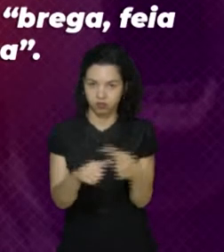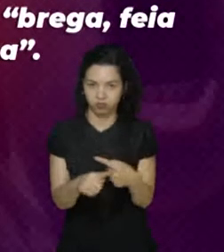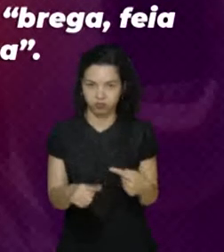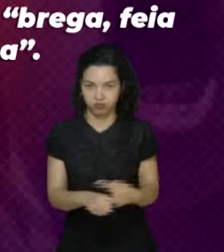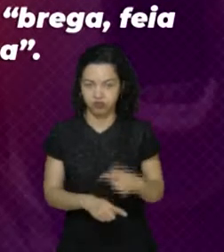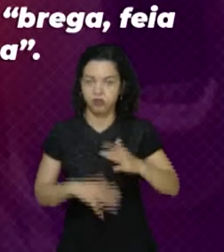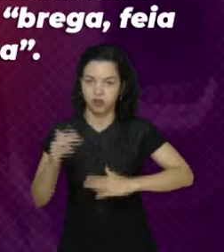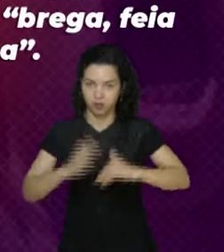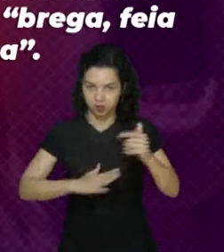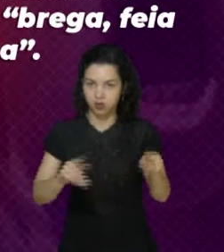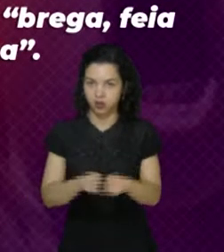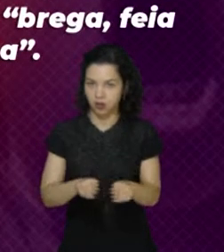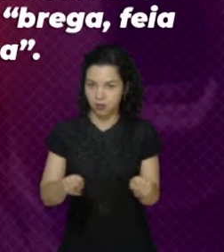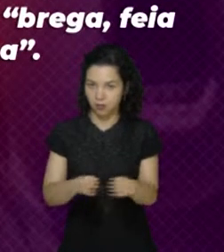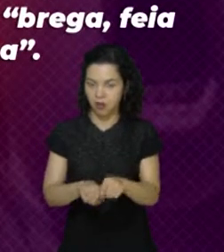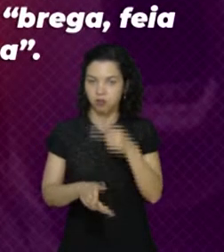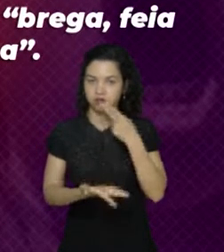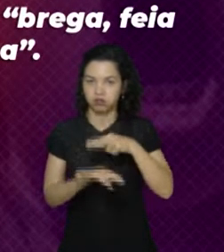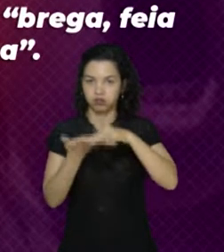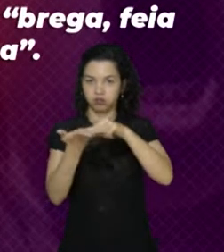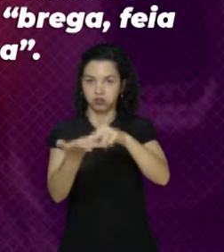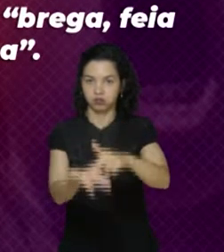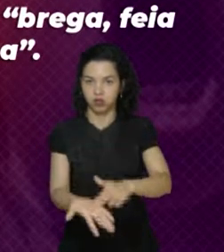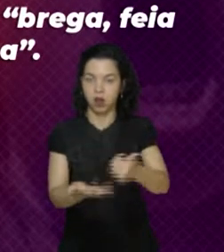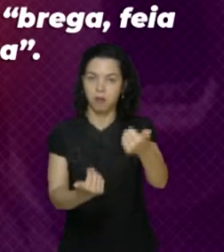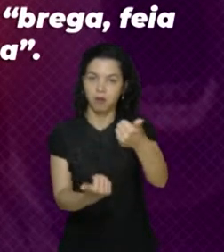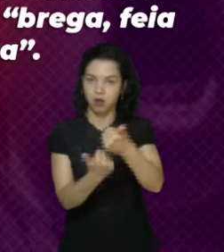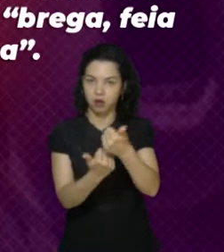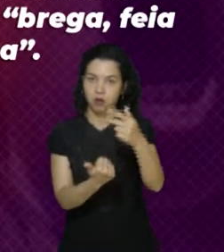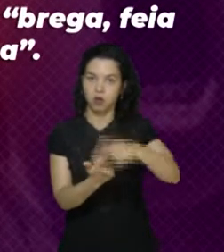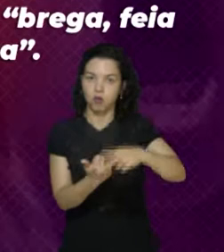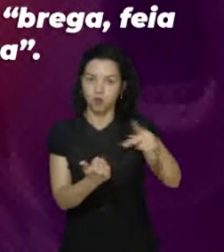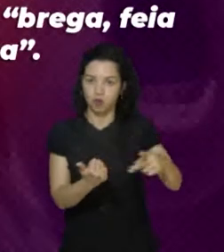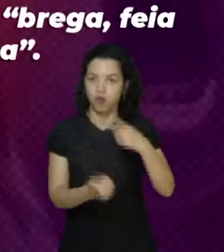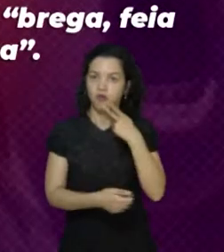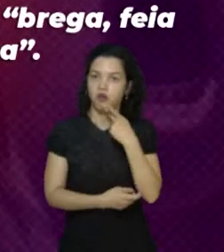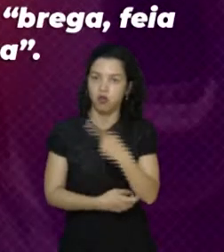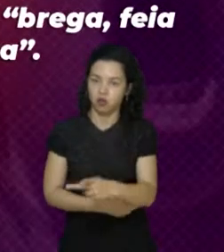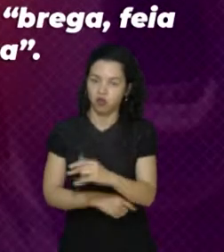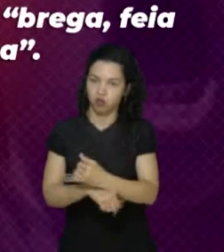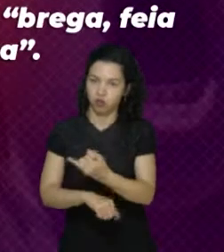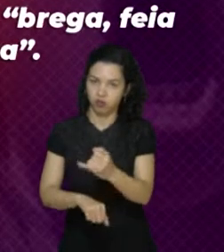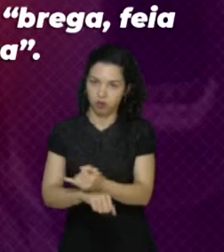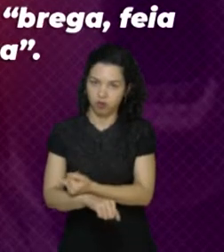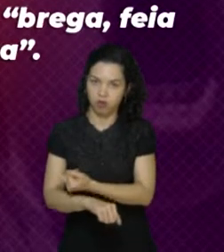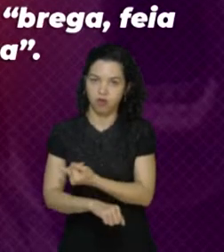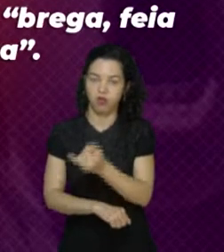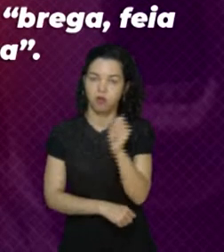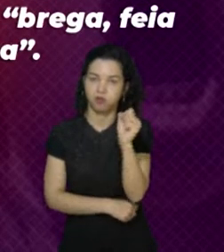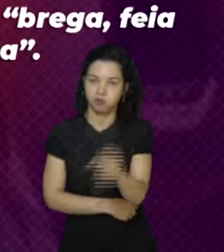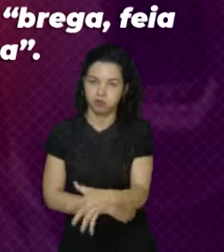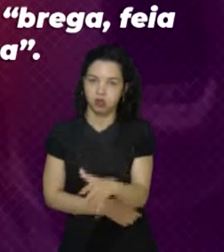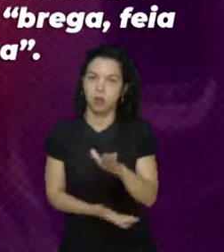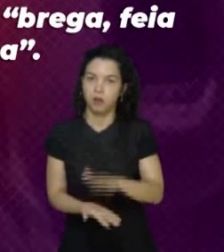uma nota apoiando a professora, que chamou Joinville de esgoto. Muito bem, parabéns ao pessoal. Você que mora em